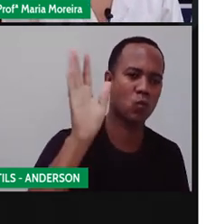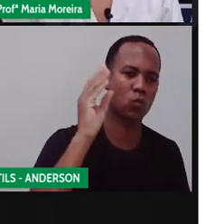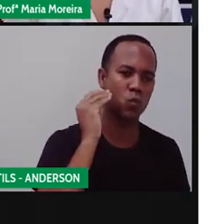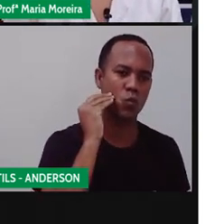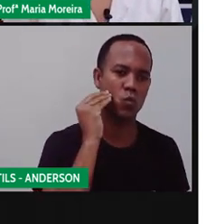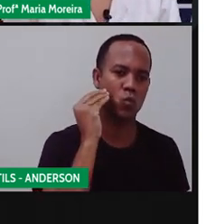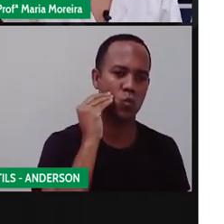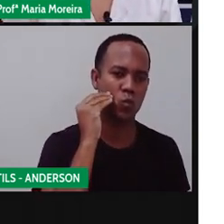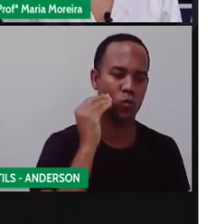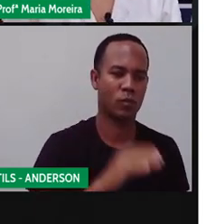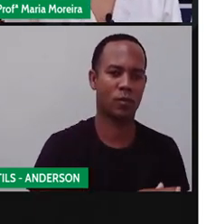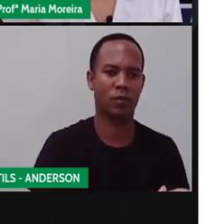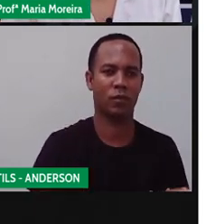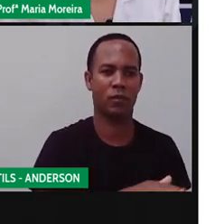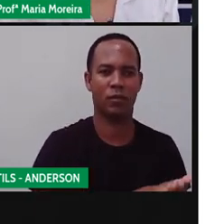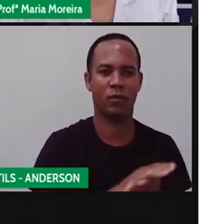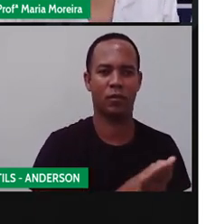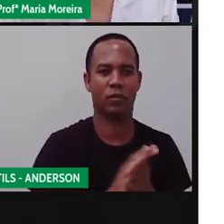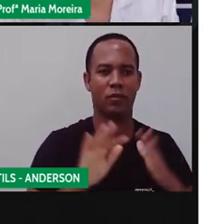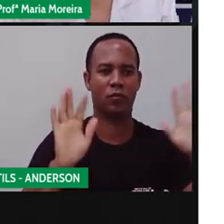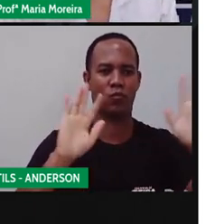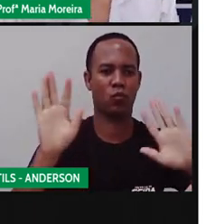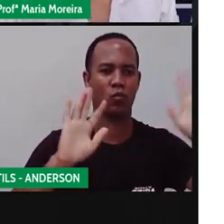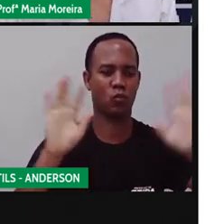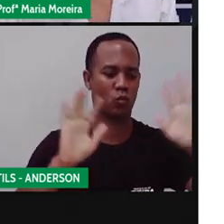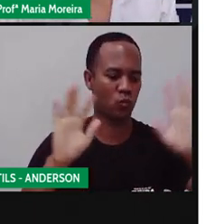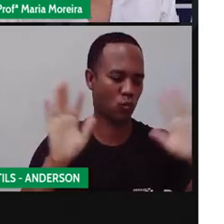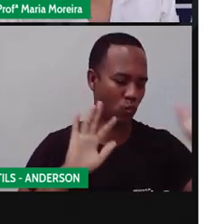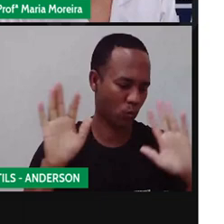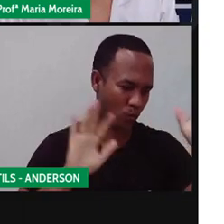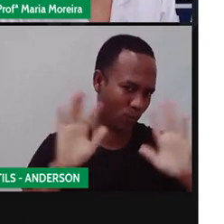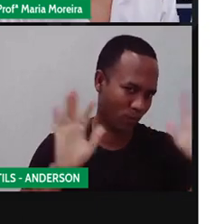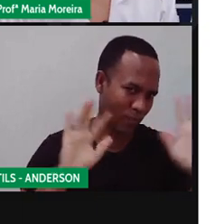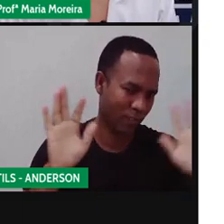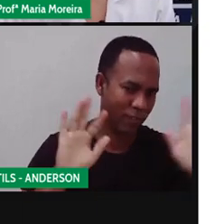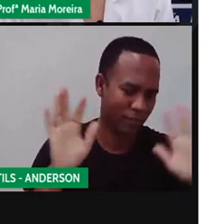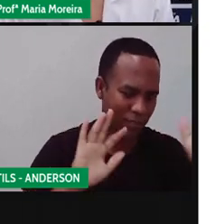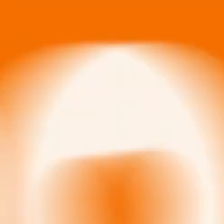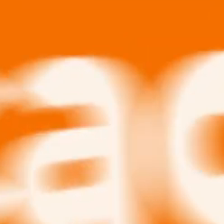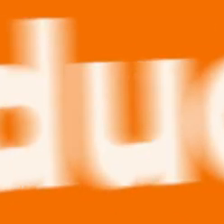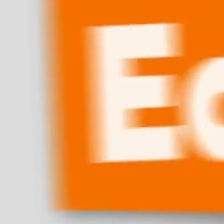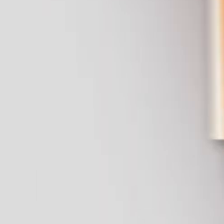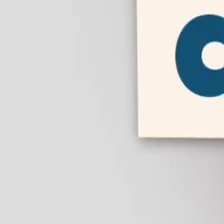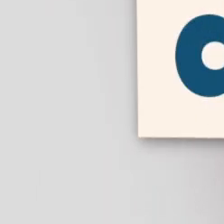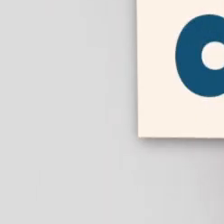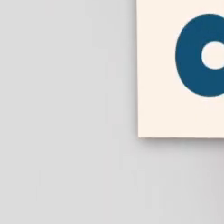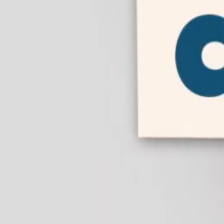de vocês. Não deixem de se proteger. Cheiro de Pro Maria e Anderson.